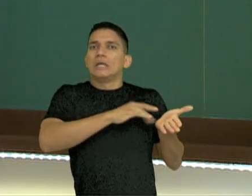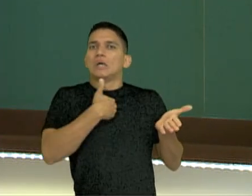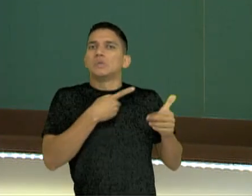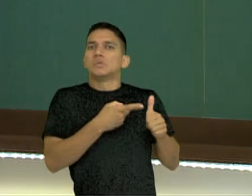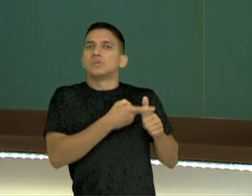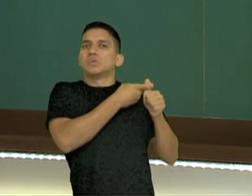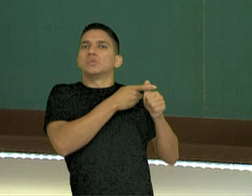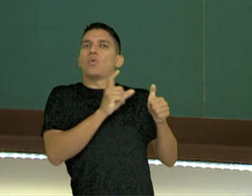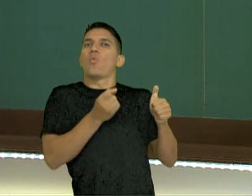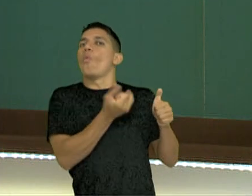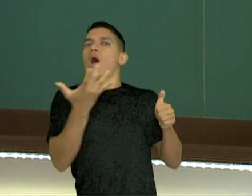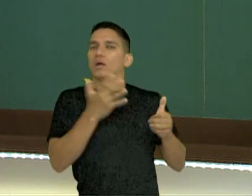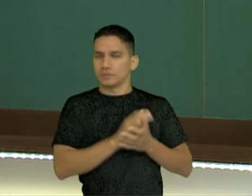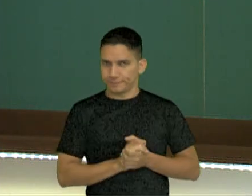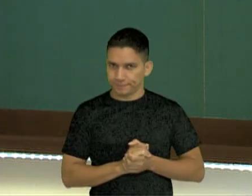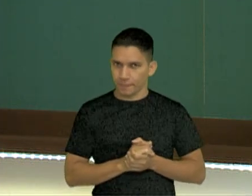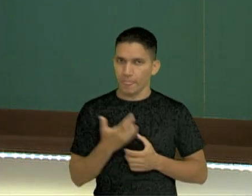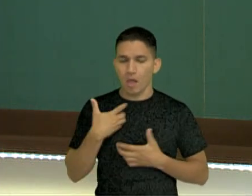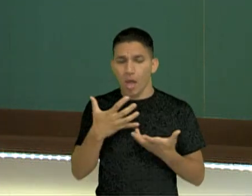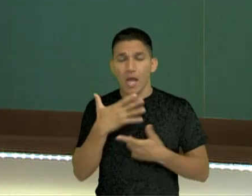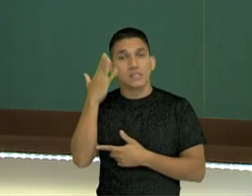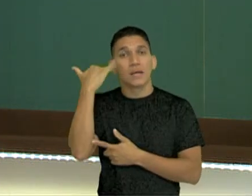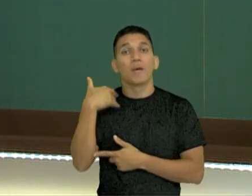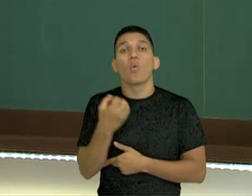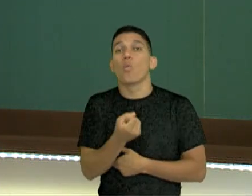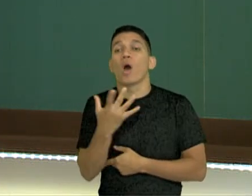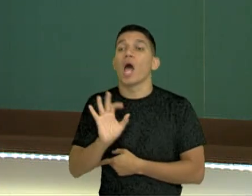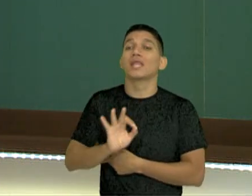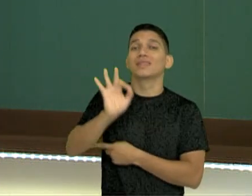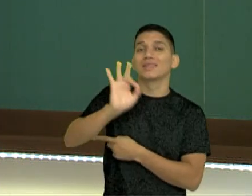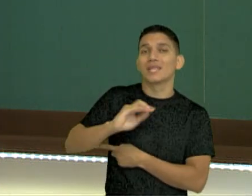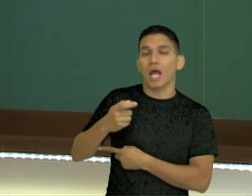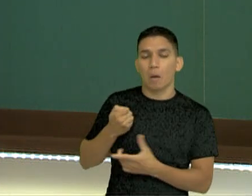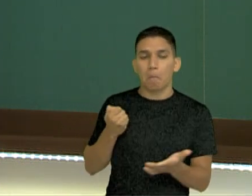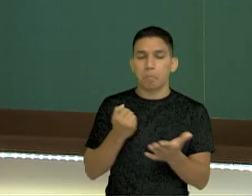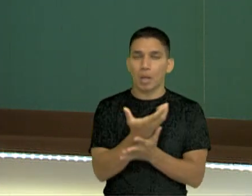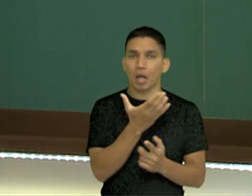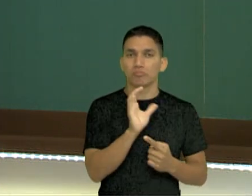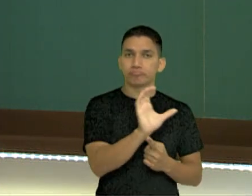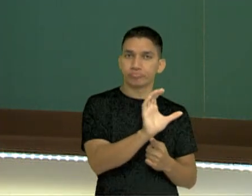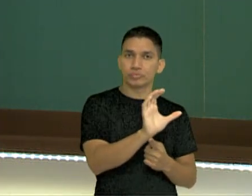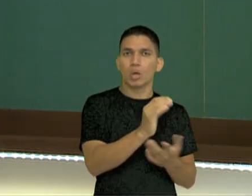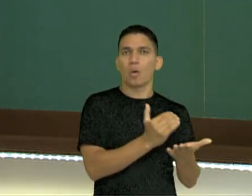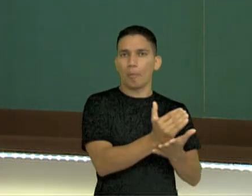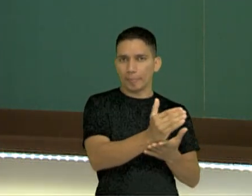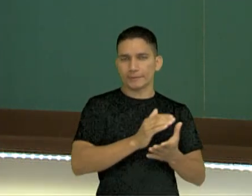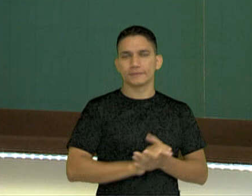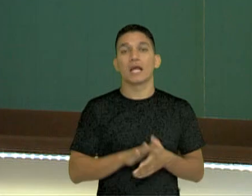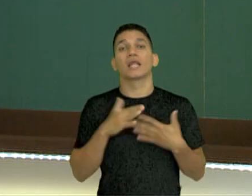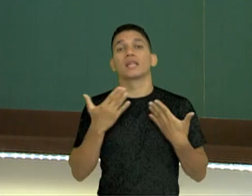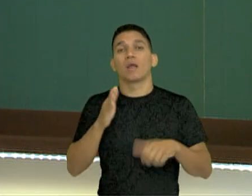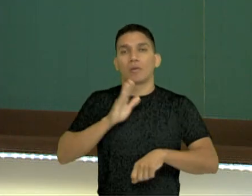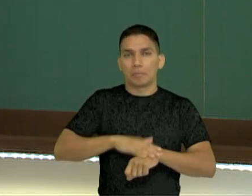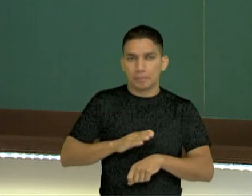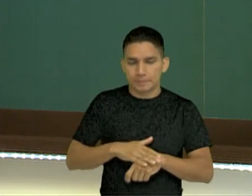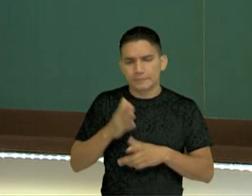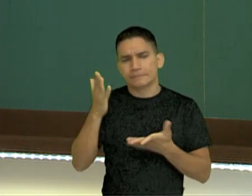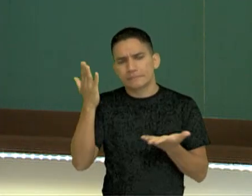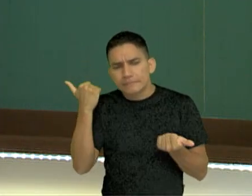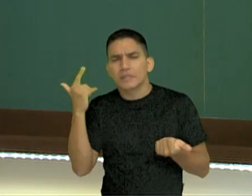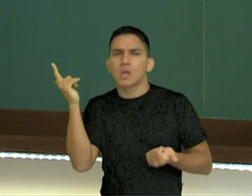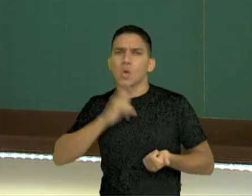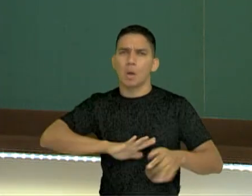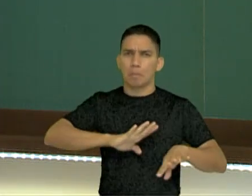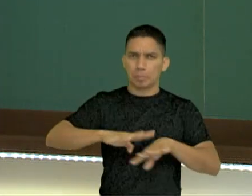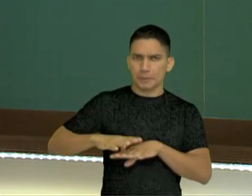né? Então eu quero saber qual a taxa que seria aplicada em relação ao capital inicial. Então, para eu poder fazer esse